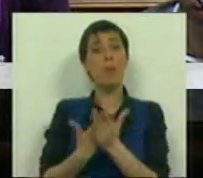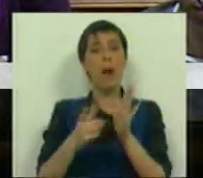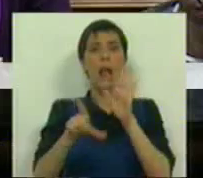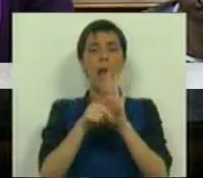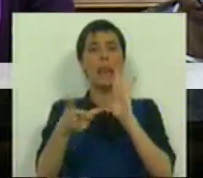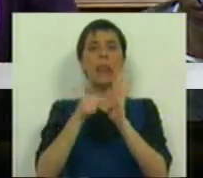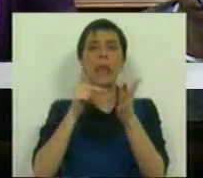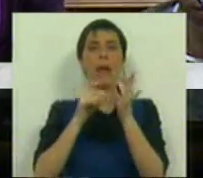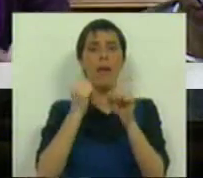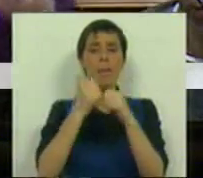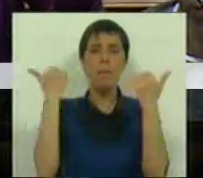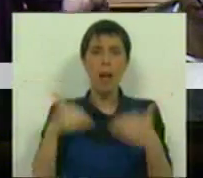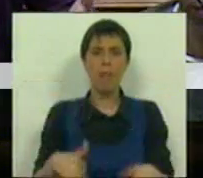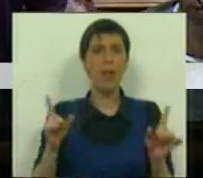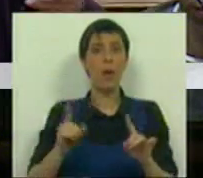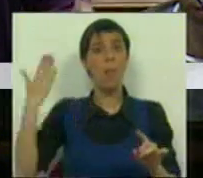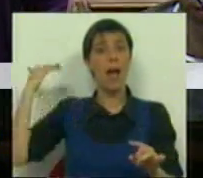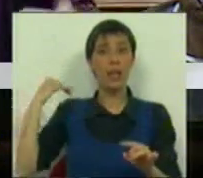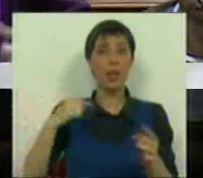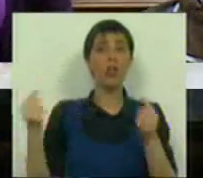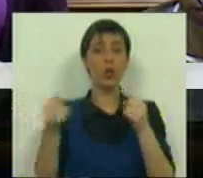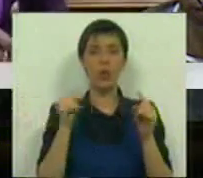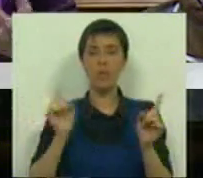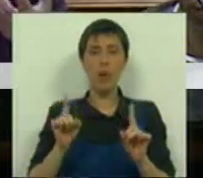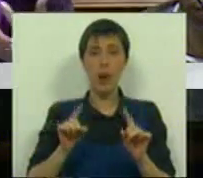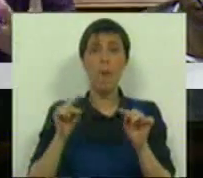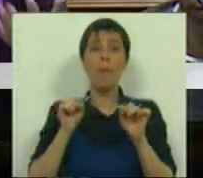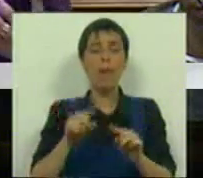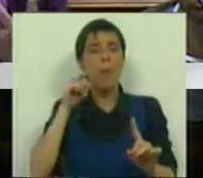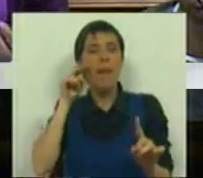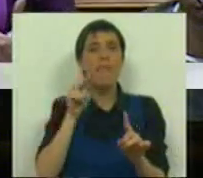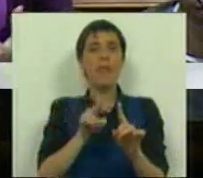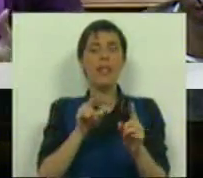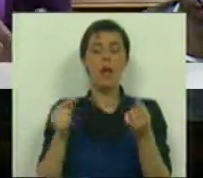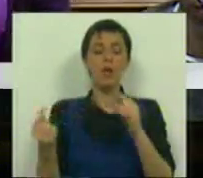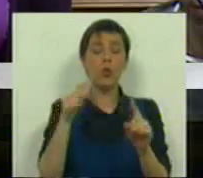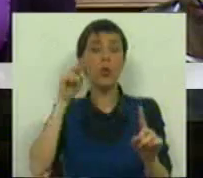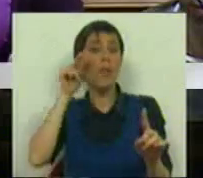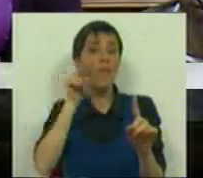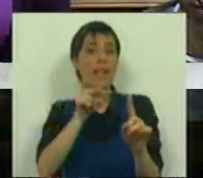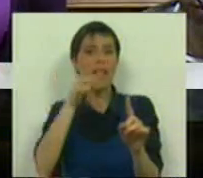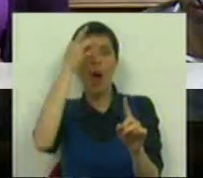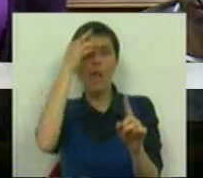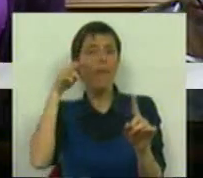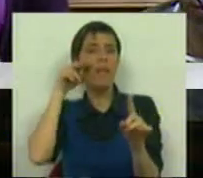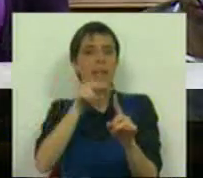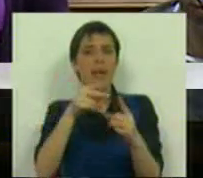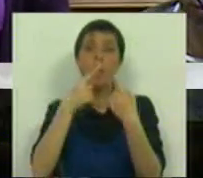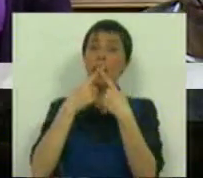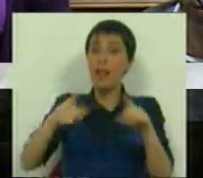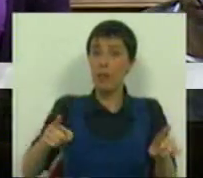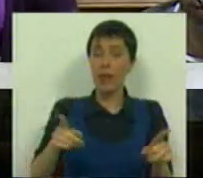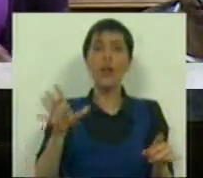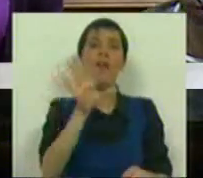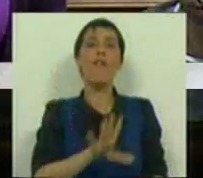lei tecnicamente mal feita, como a anterior que discutimos. Trata-se de uma visão, de discutir visões